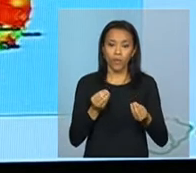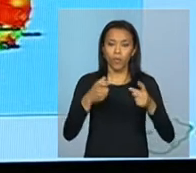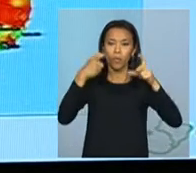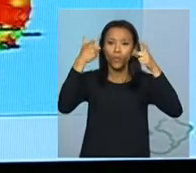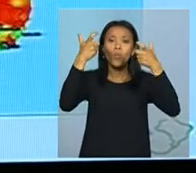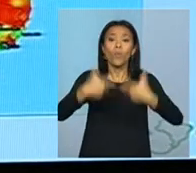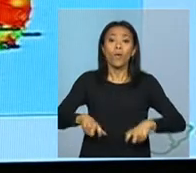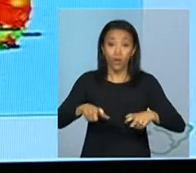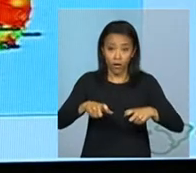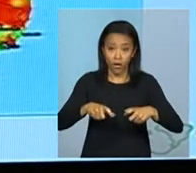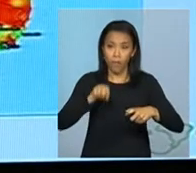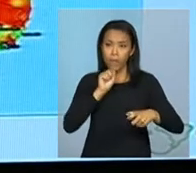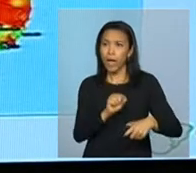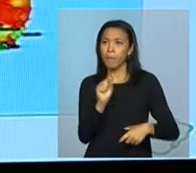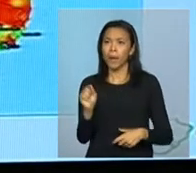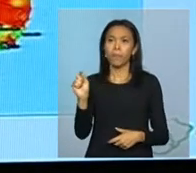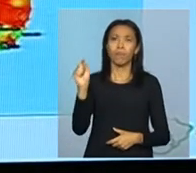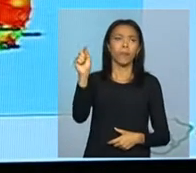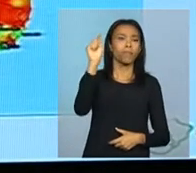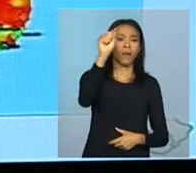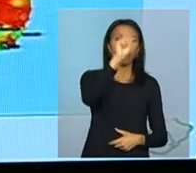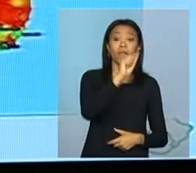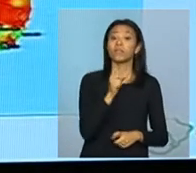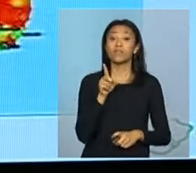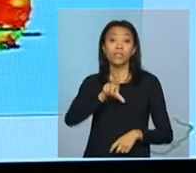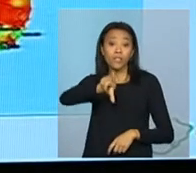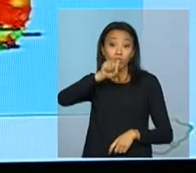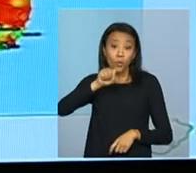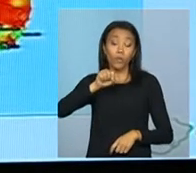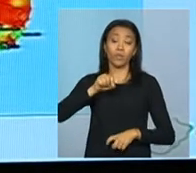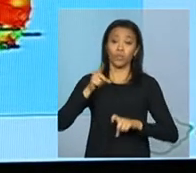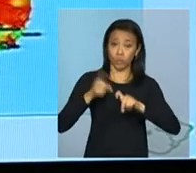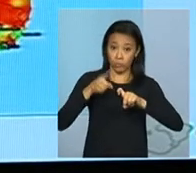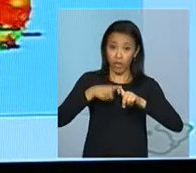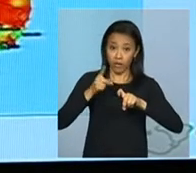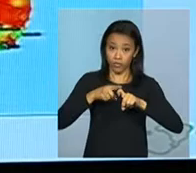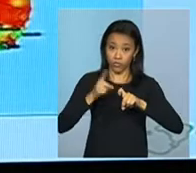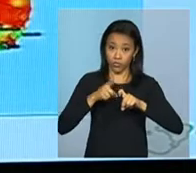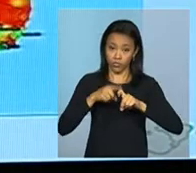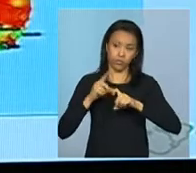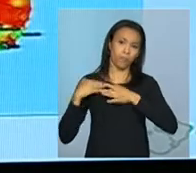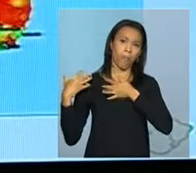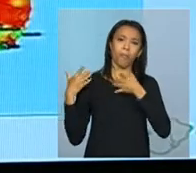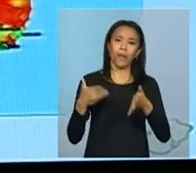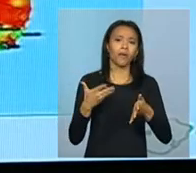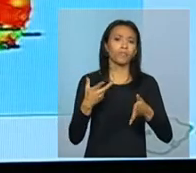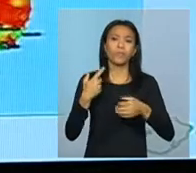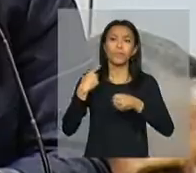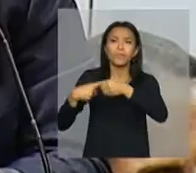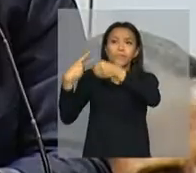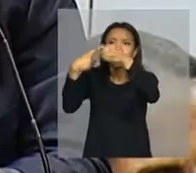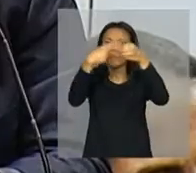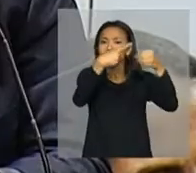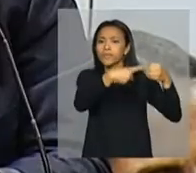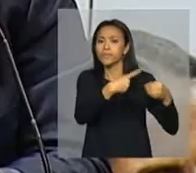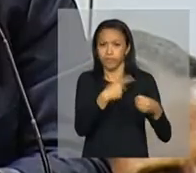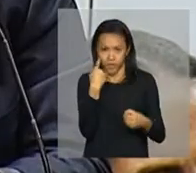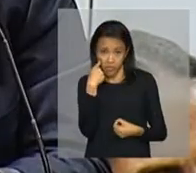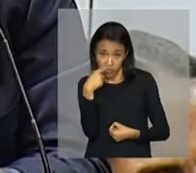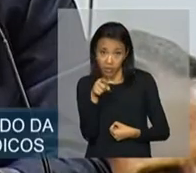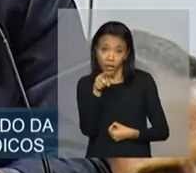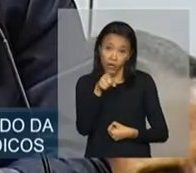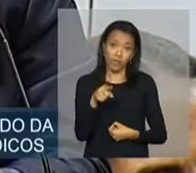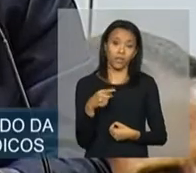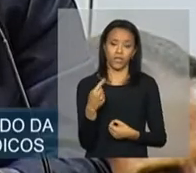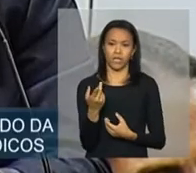da localização e da escolha é total dos médicos é por município Então vocês